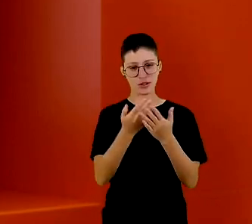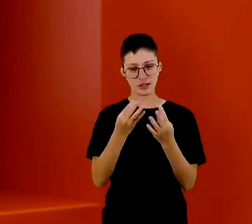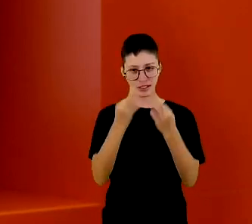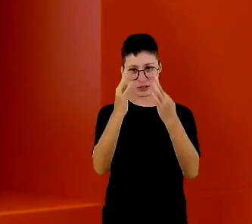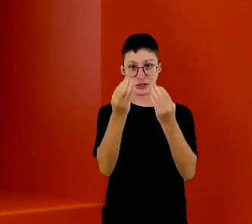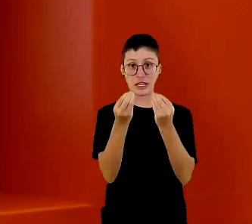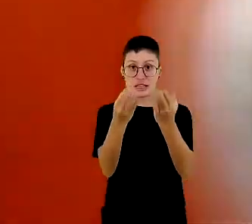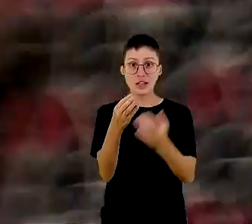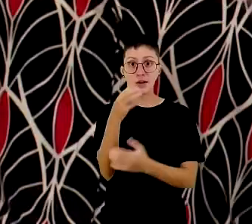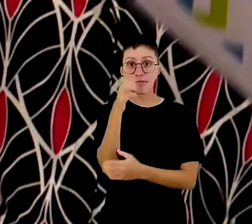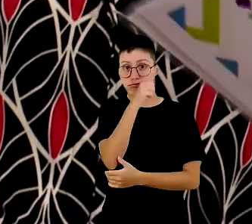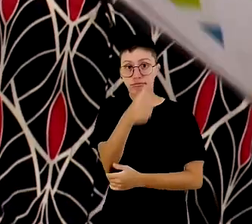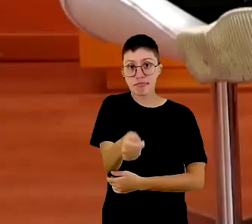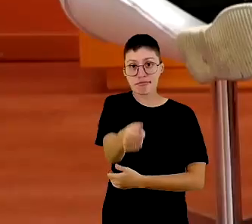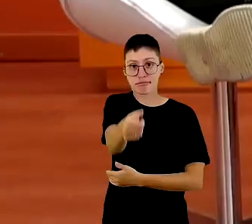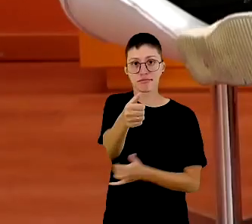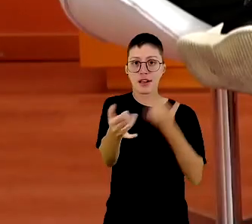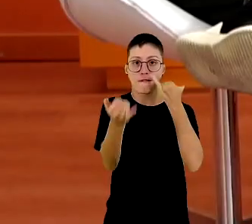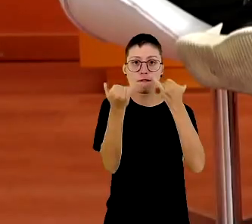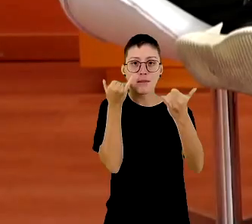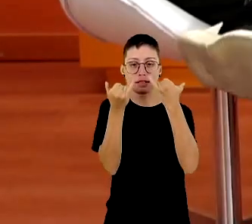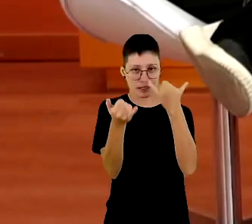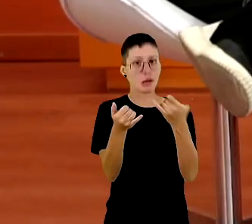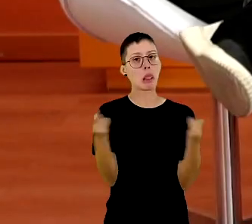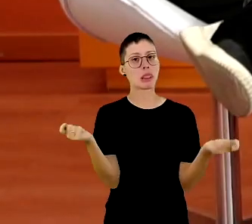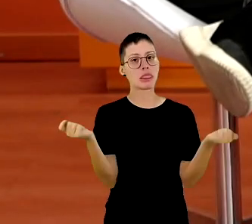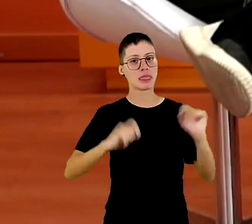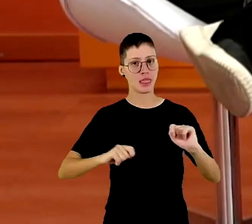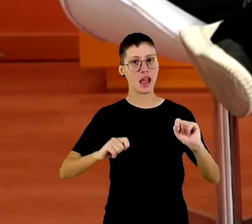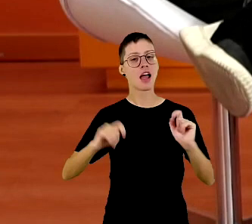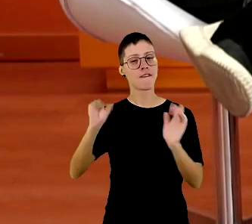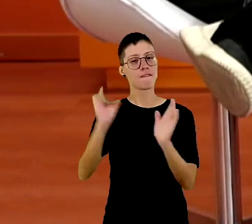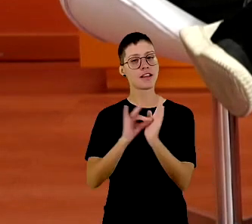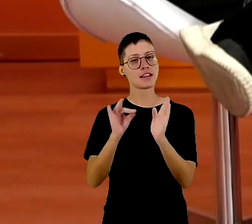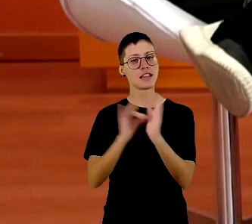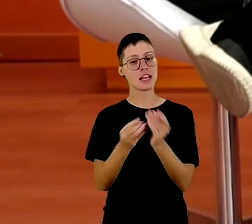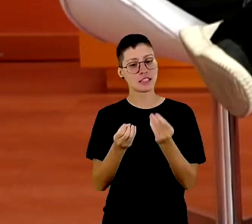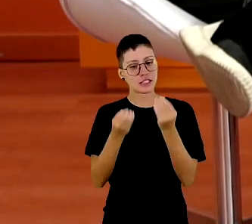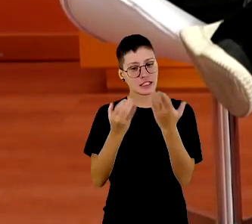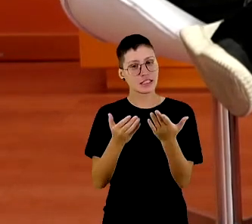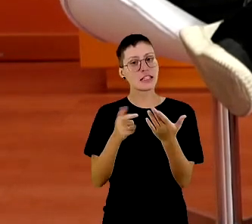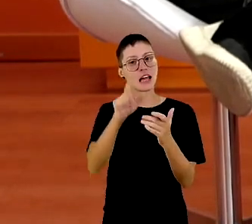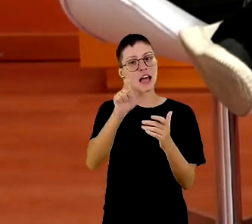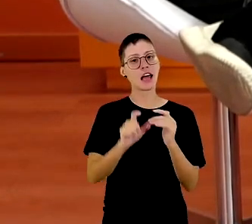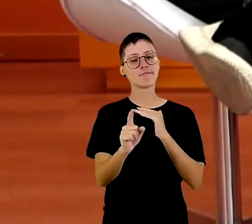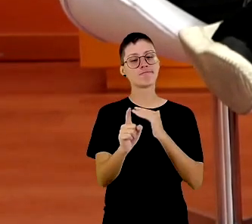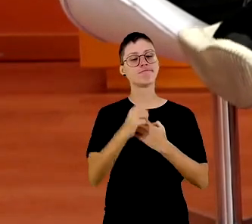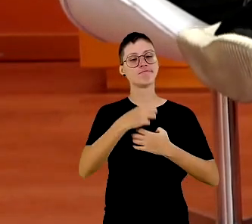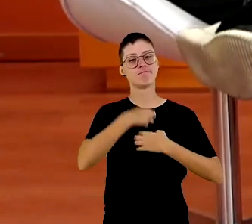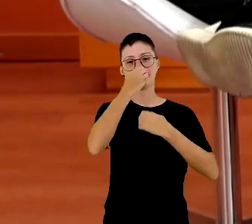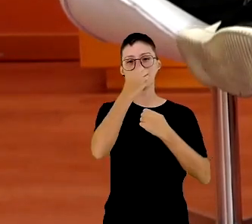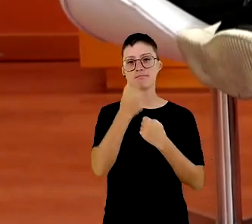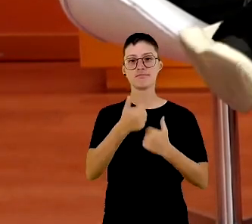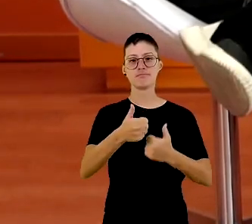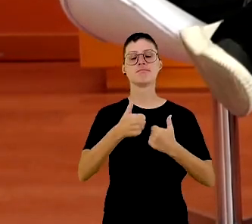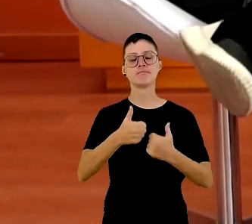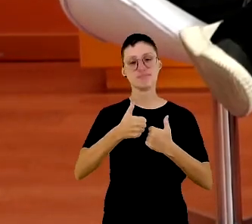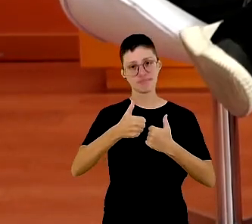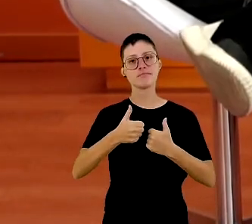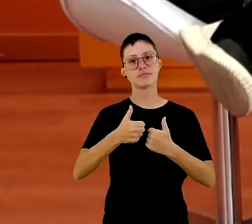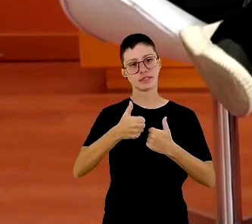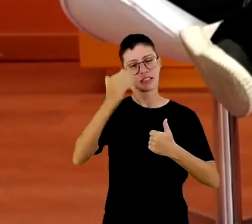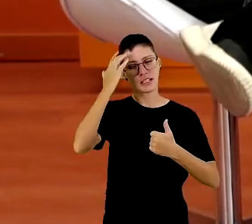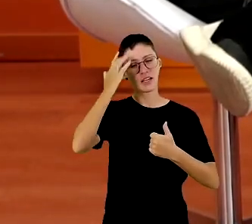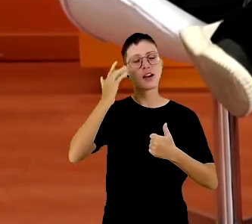rápida, consegue, de fato, passar isso para o cliente, que é muito bacana. Então, eu acho que super positivo.